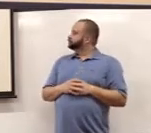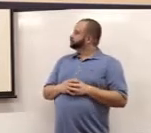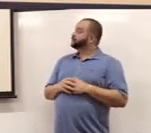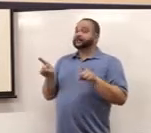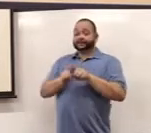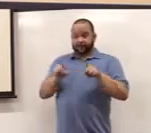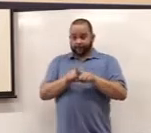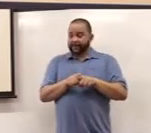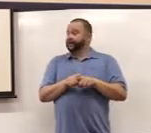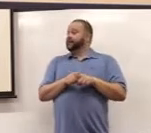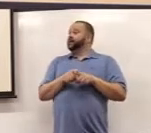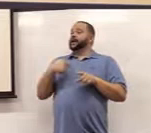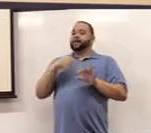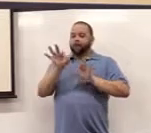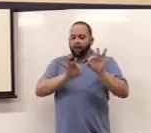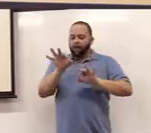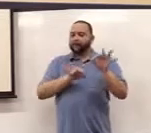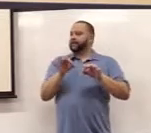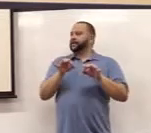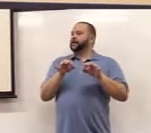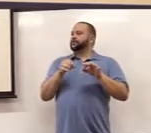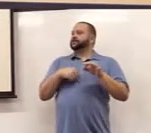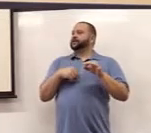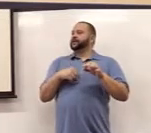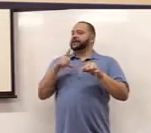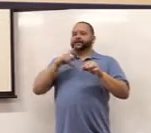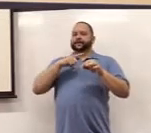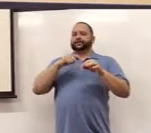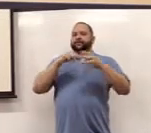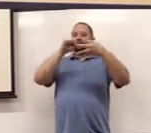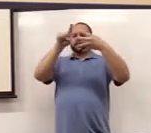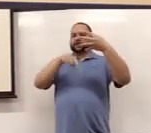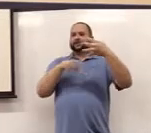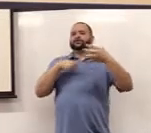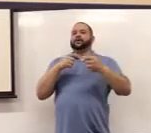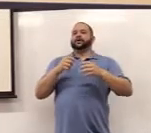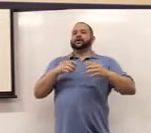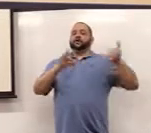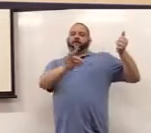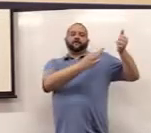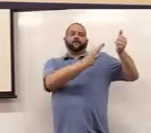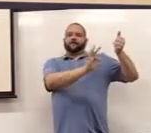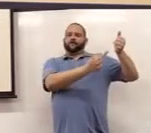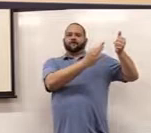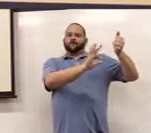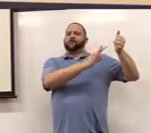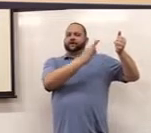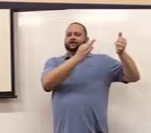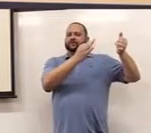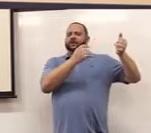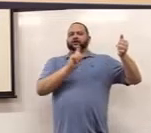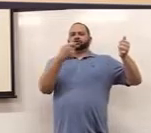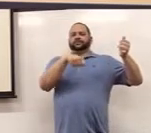compositor. Além disso, ele compõe a música para a orquestra inteira, certo? Então estão lá todos os instrumentos. O violino não precisa saber o